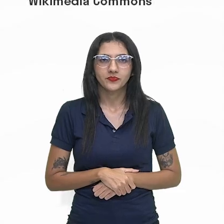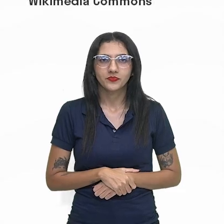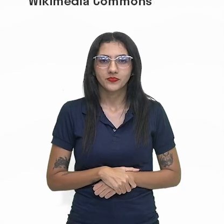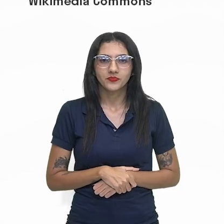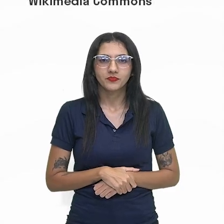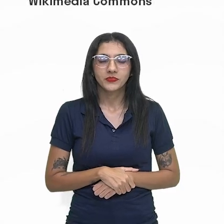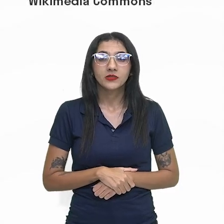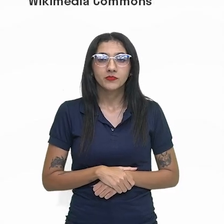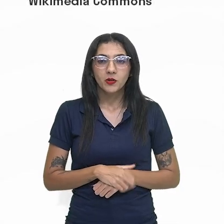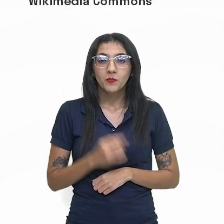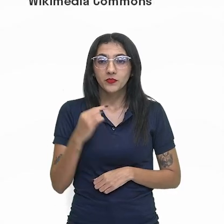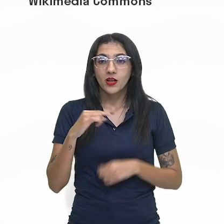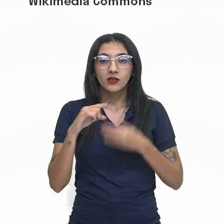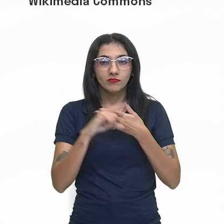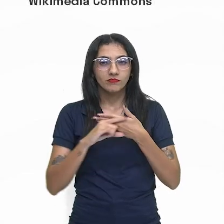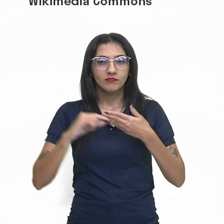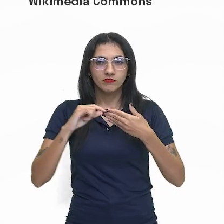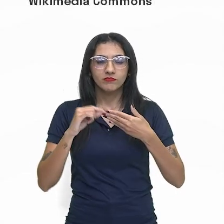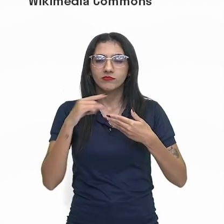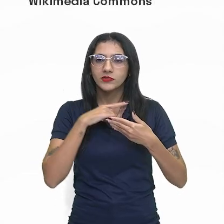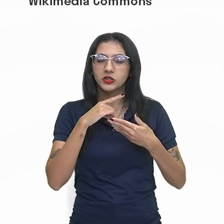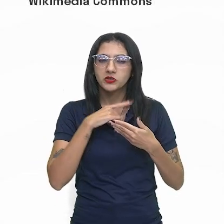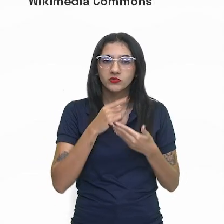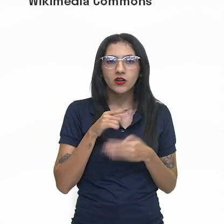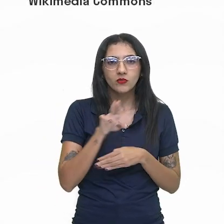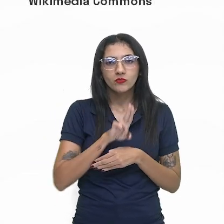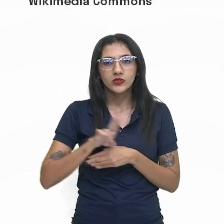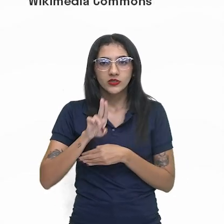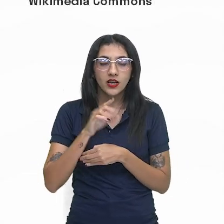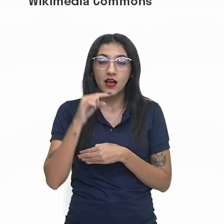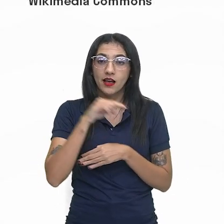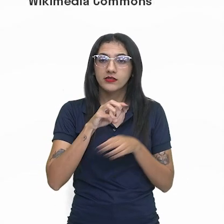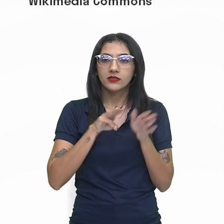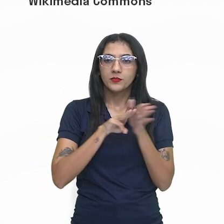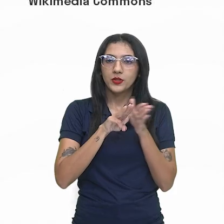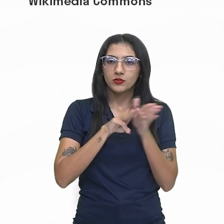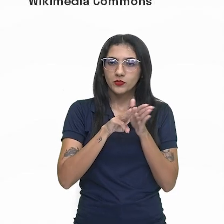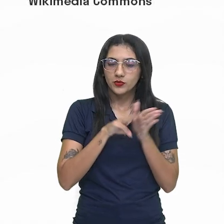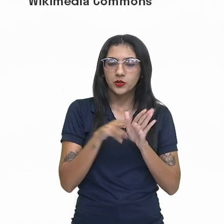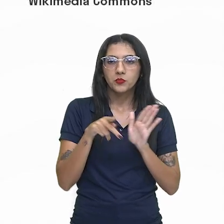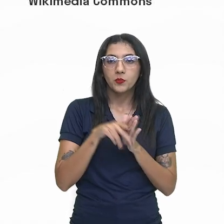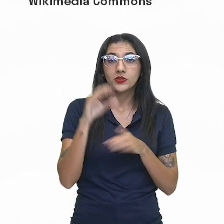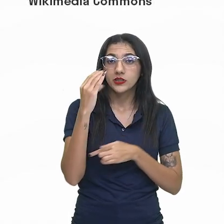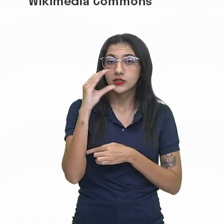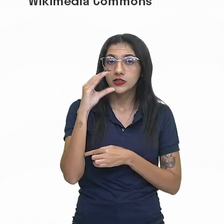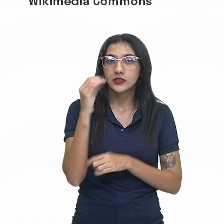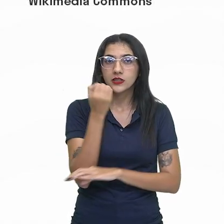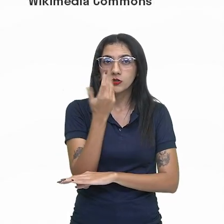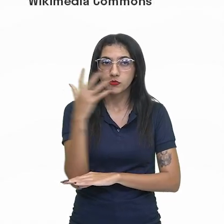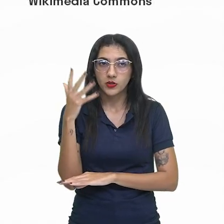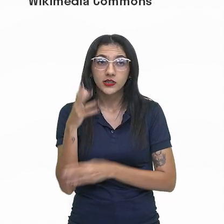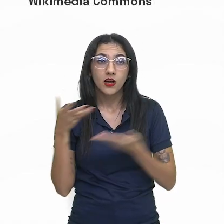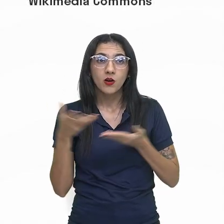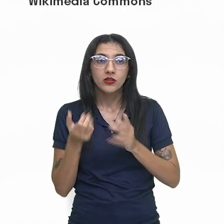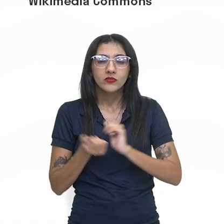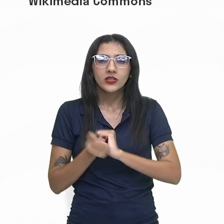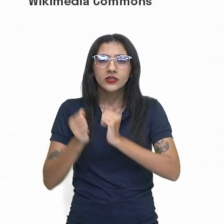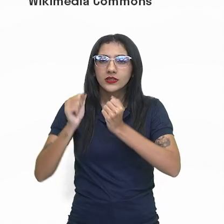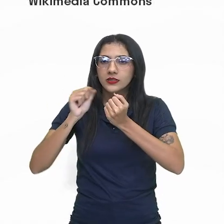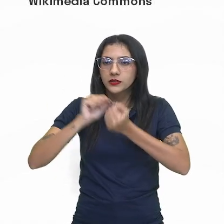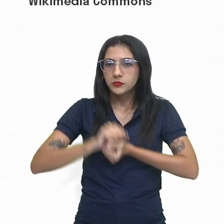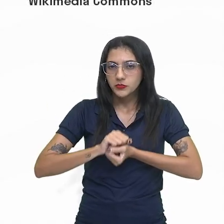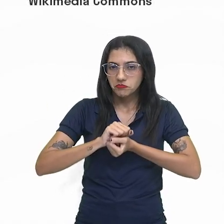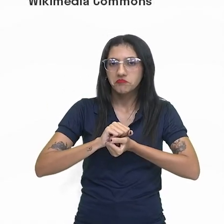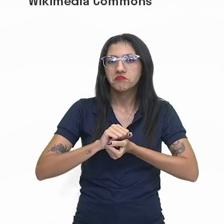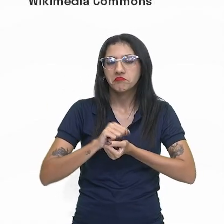Émile Durkheim ele vai, então, pegar a metodologia das ciências da natureza e vai aplicar nas ciências